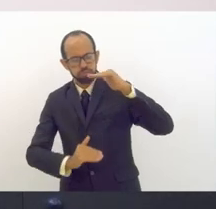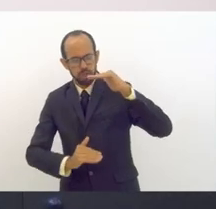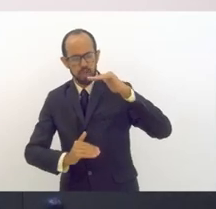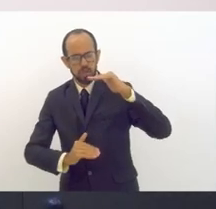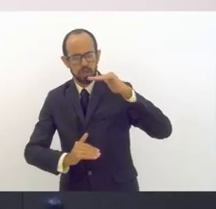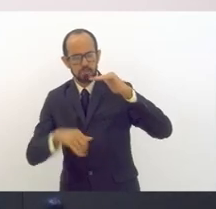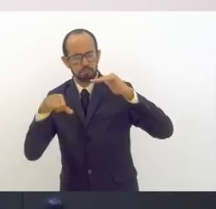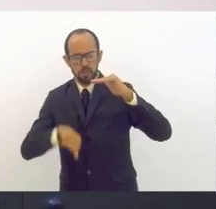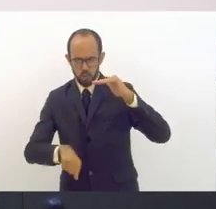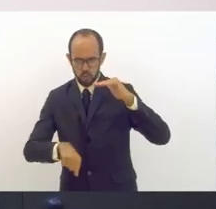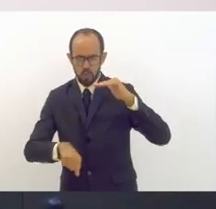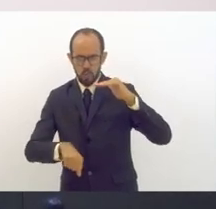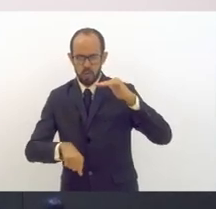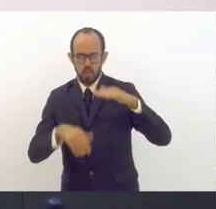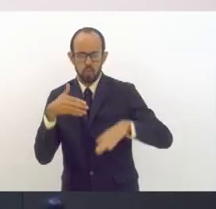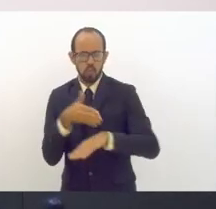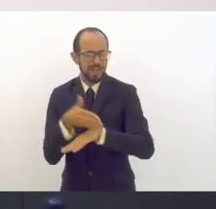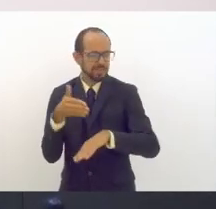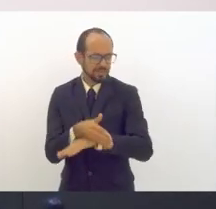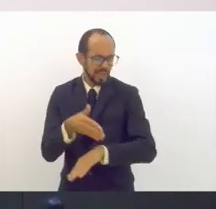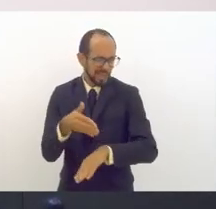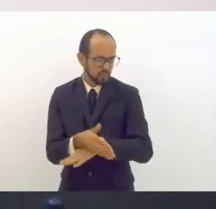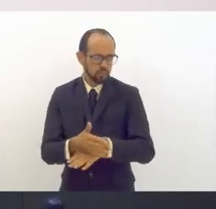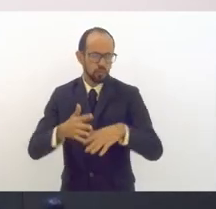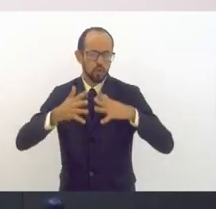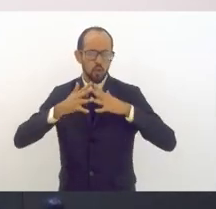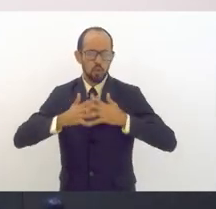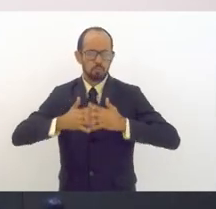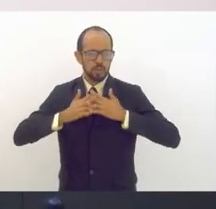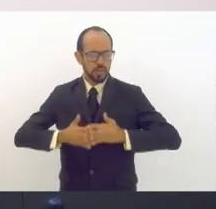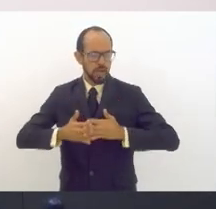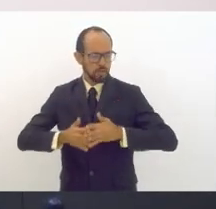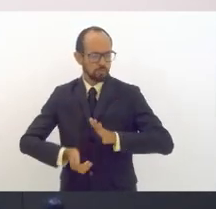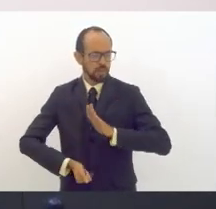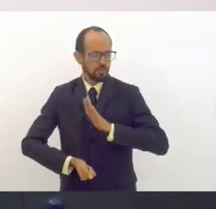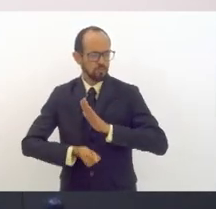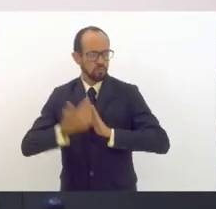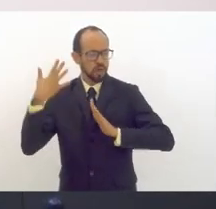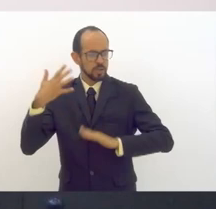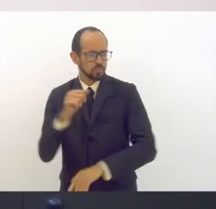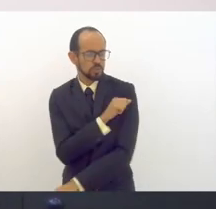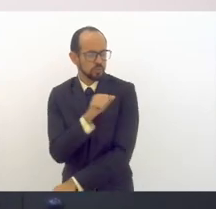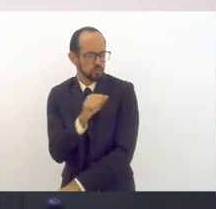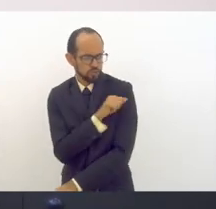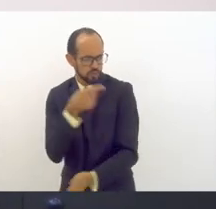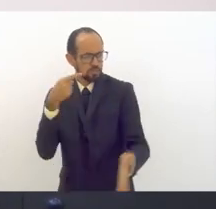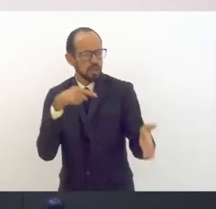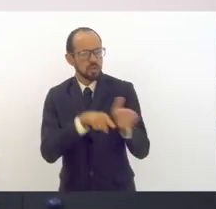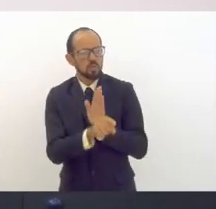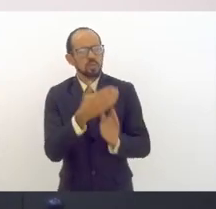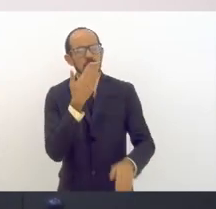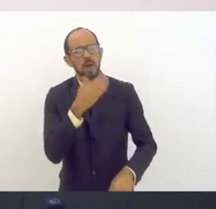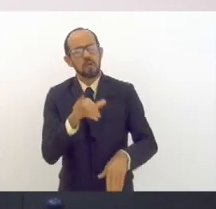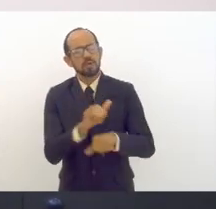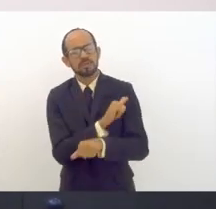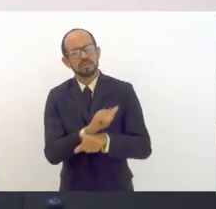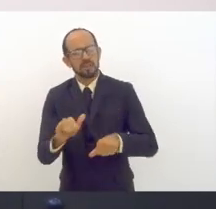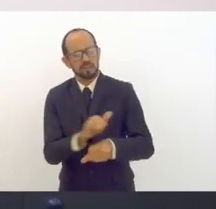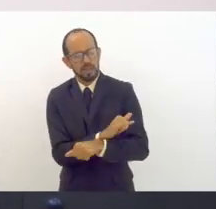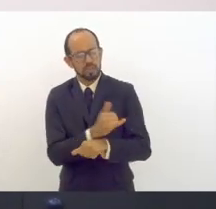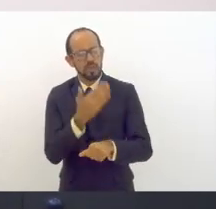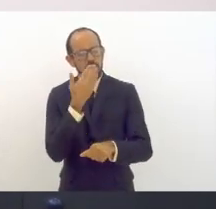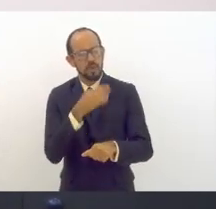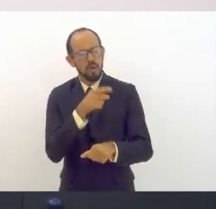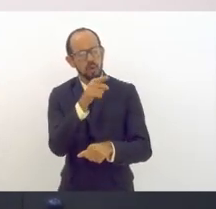portais digitais foi difícil para boa parte dos estudantes. Então, qual é a estratégia em curso de recuperação das aprendizagens, qual é o balanço